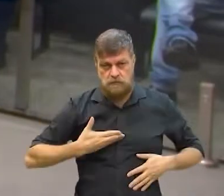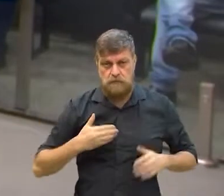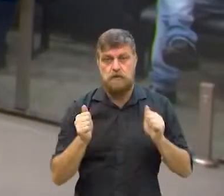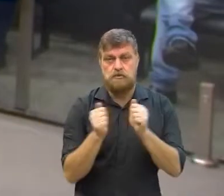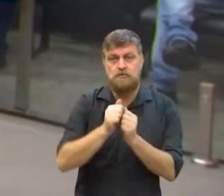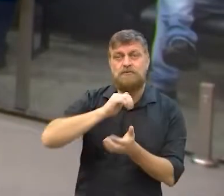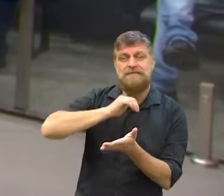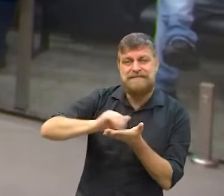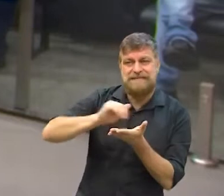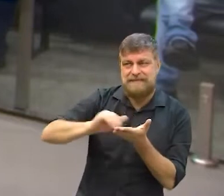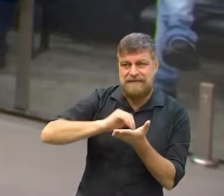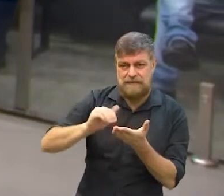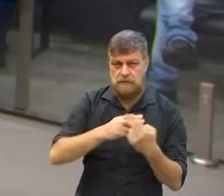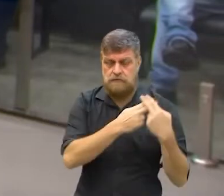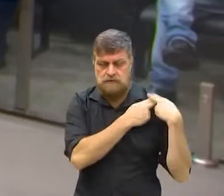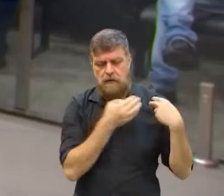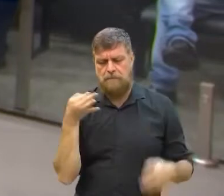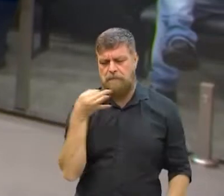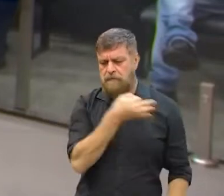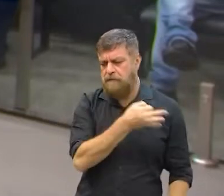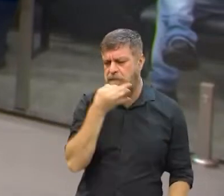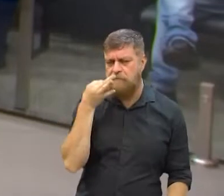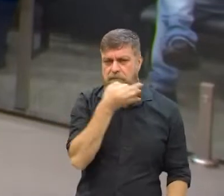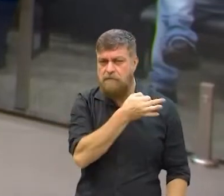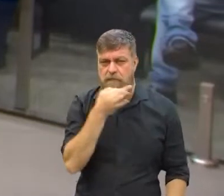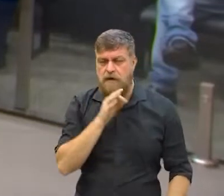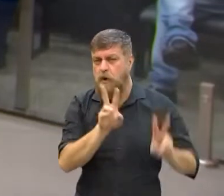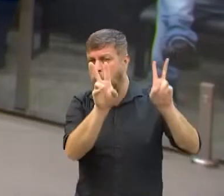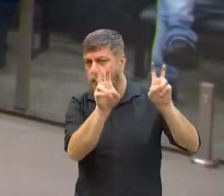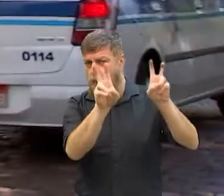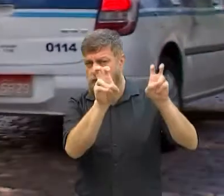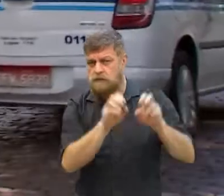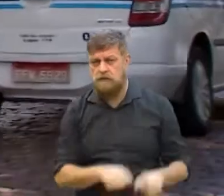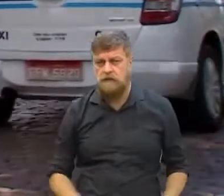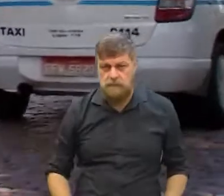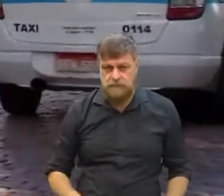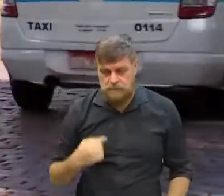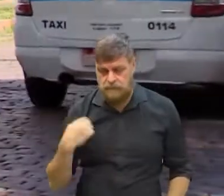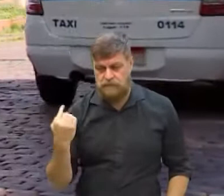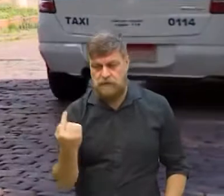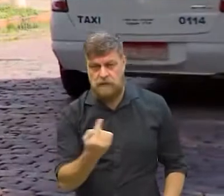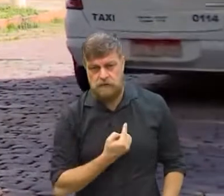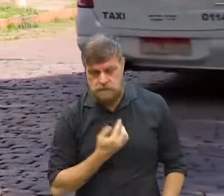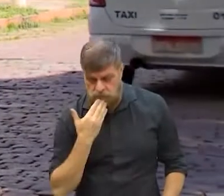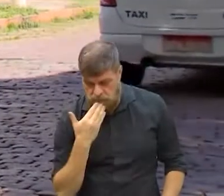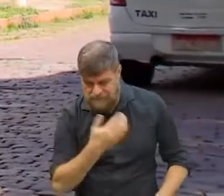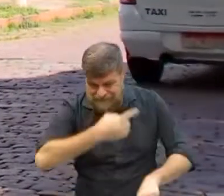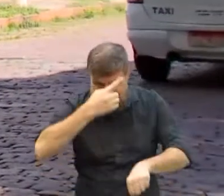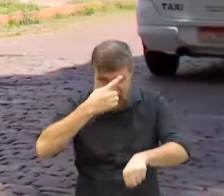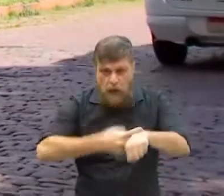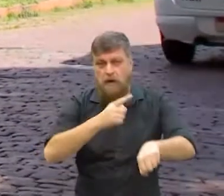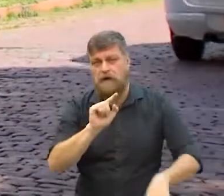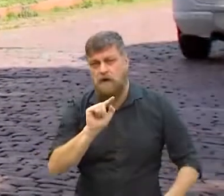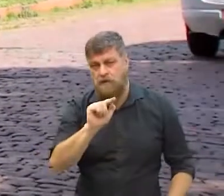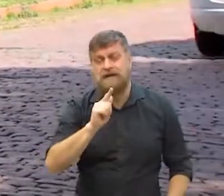junto com o secretário aqui de governo que esteve falando sobre o tema, e nós solicitamos ali naquele momento